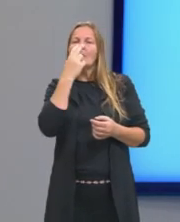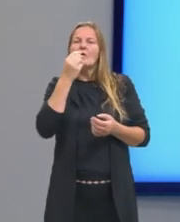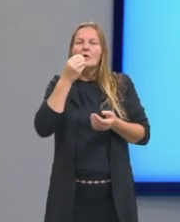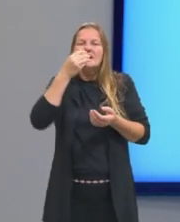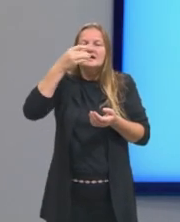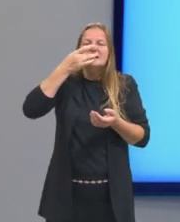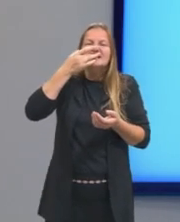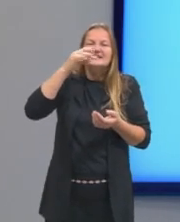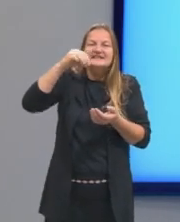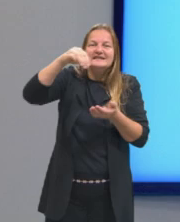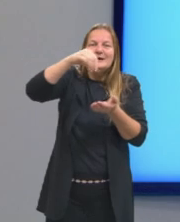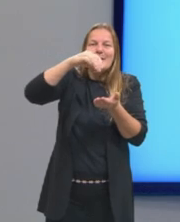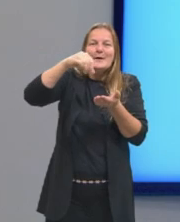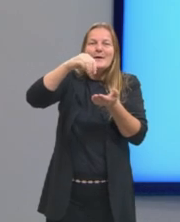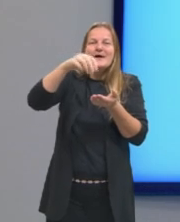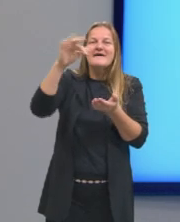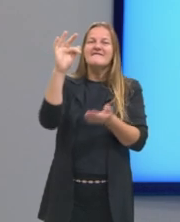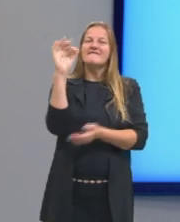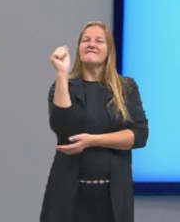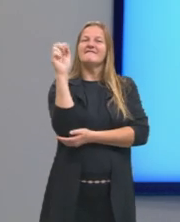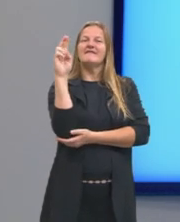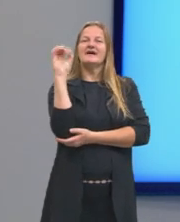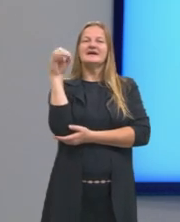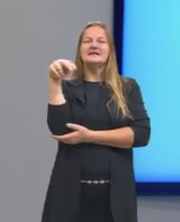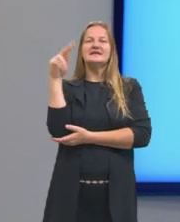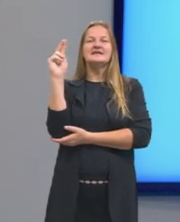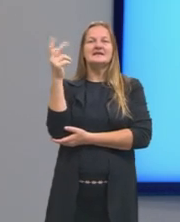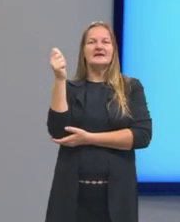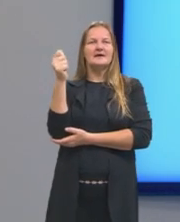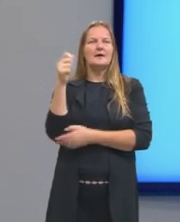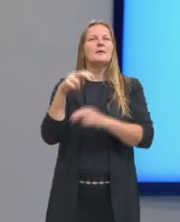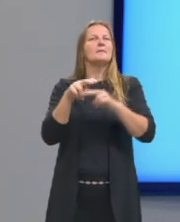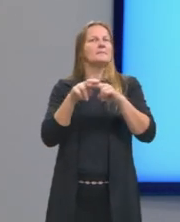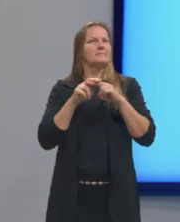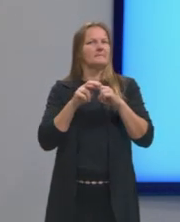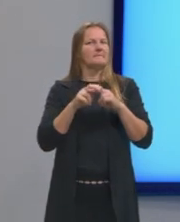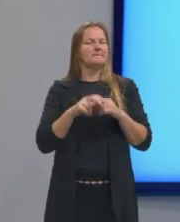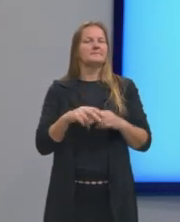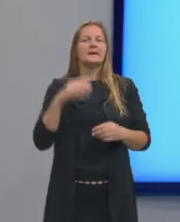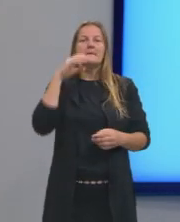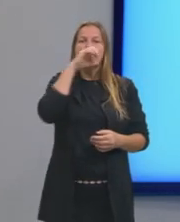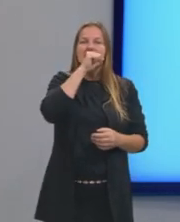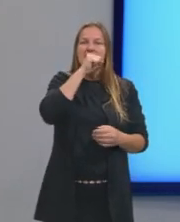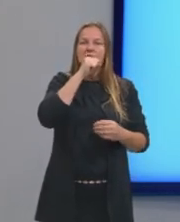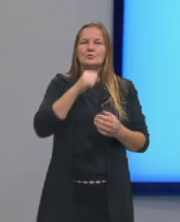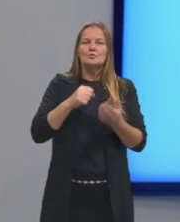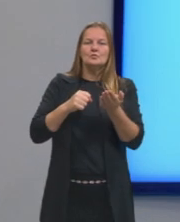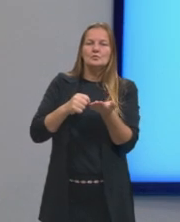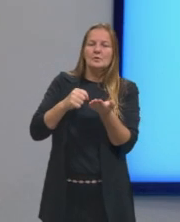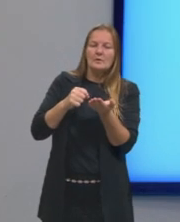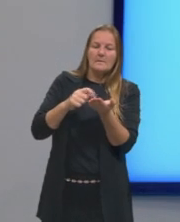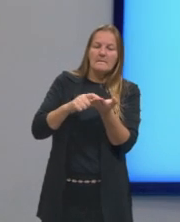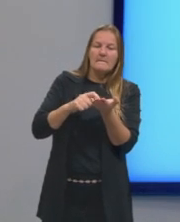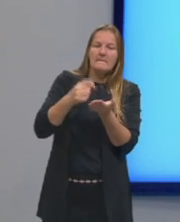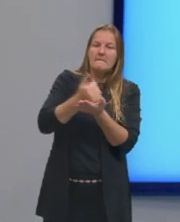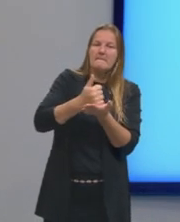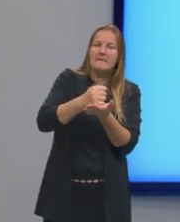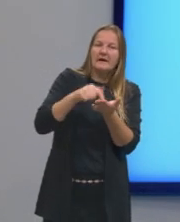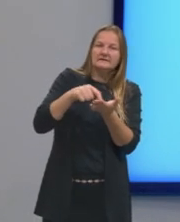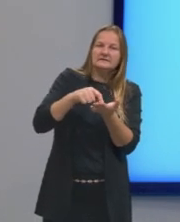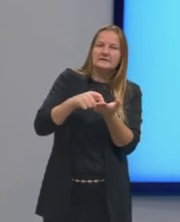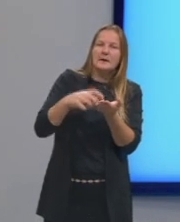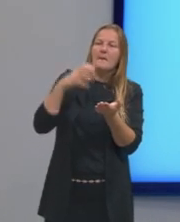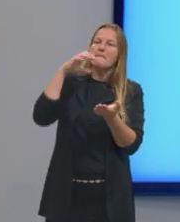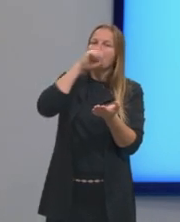ingrediente principal para confecção da massa do pão por isso que eu disse o pão que vai em cima do sanduíche pão que vai na base